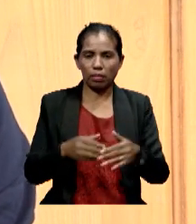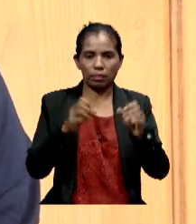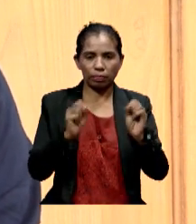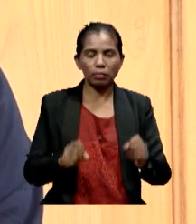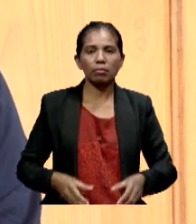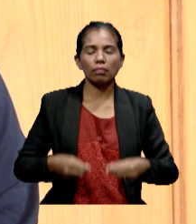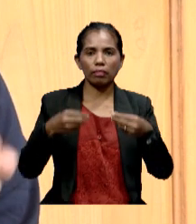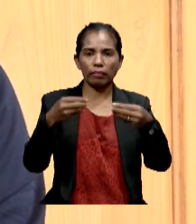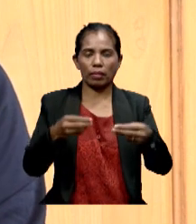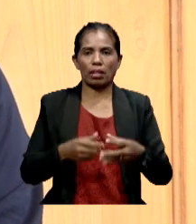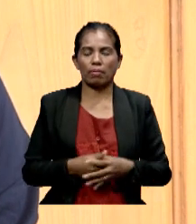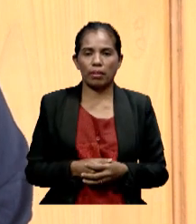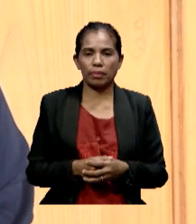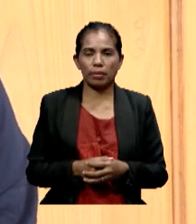fo